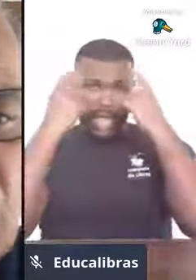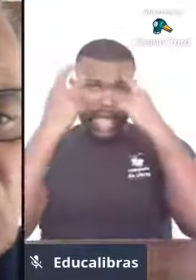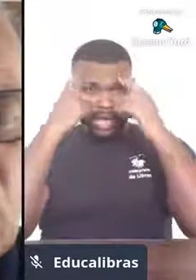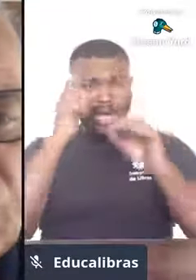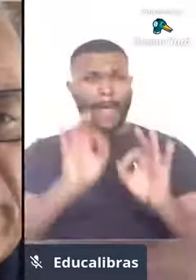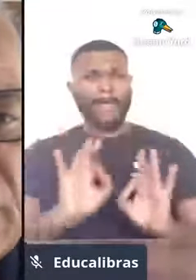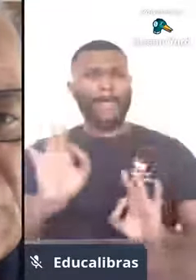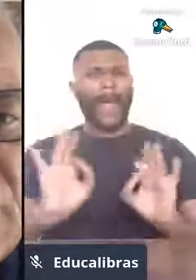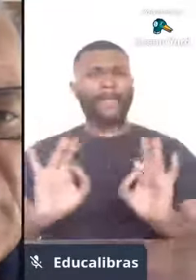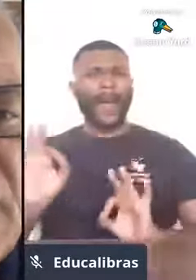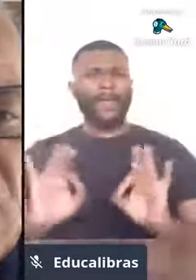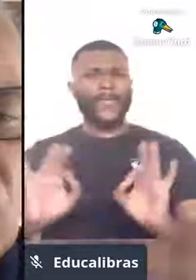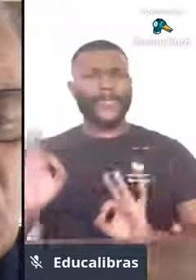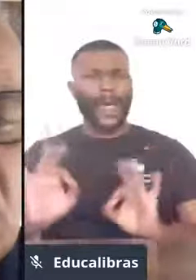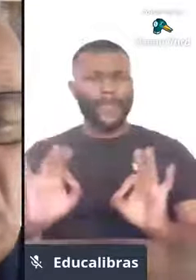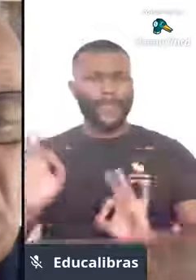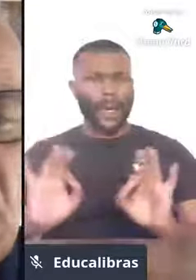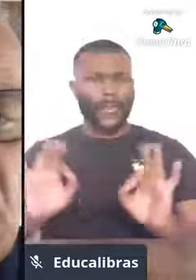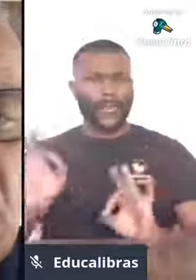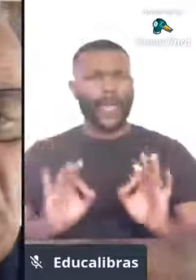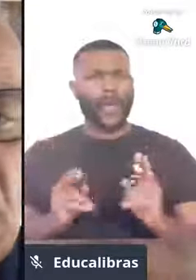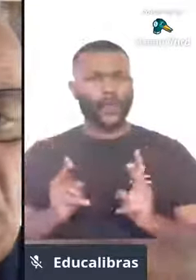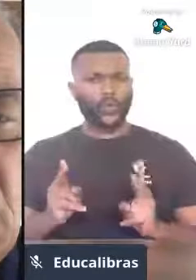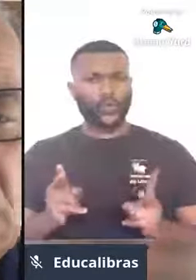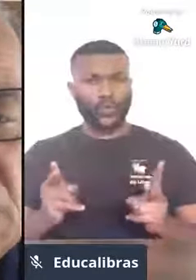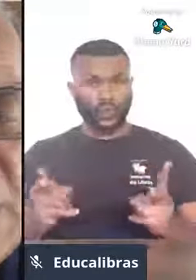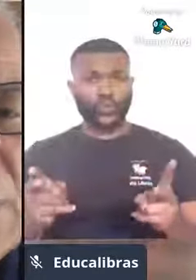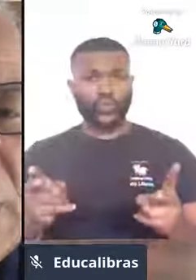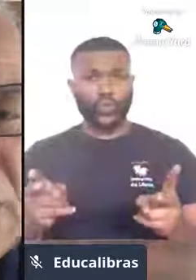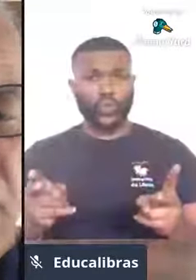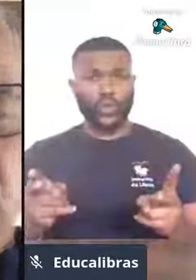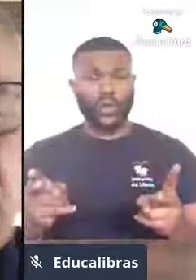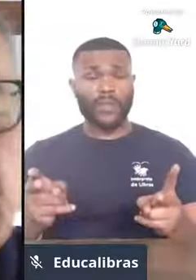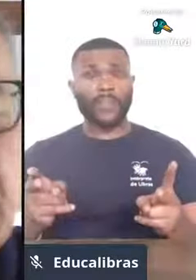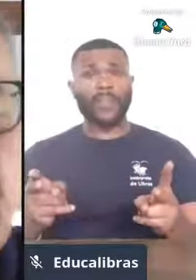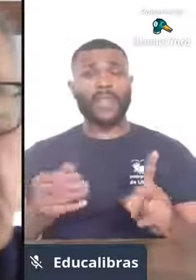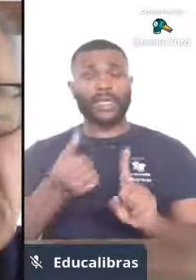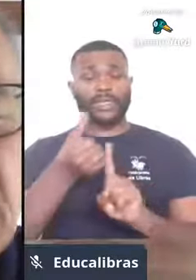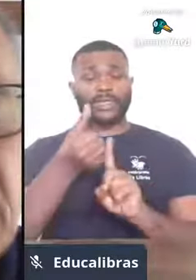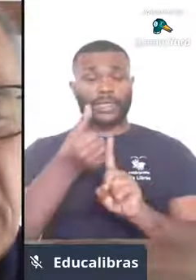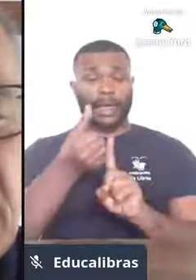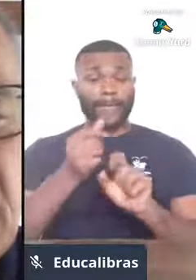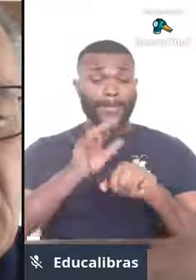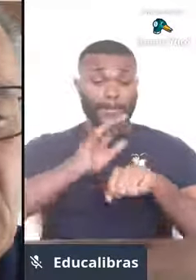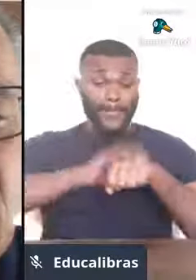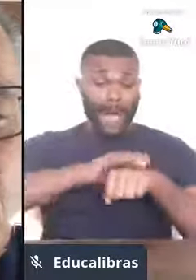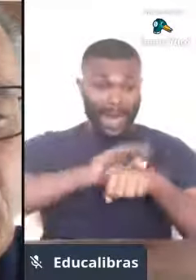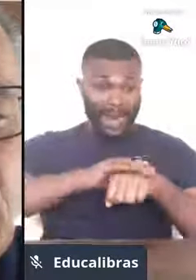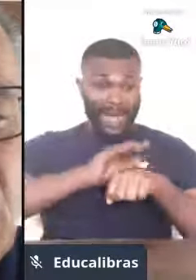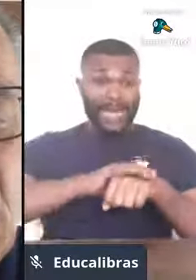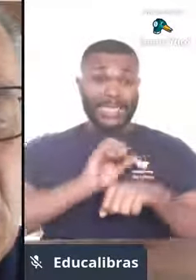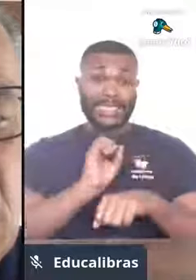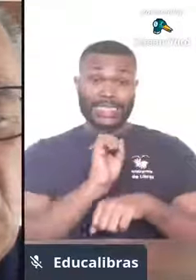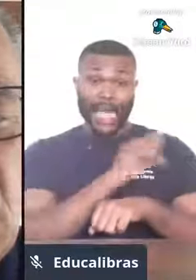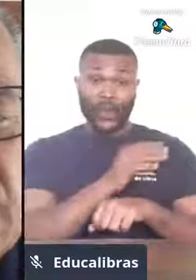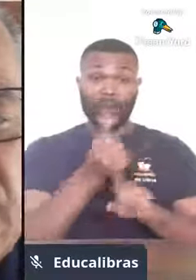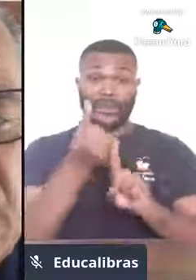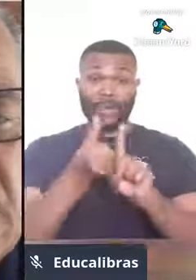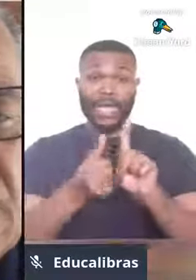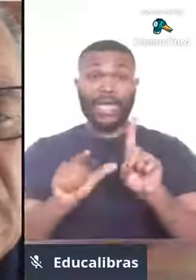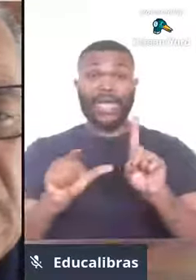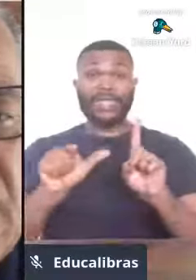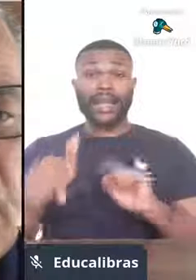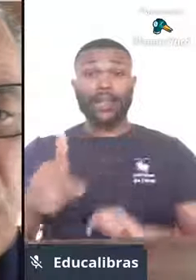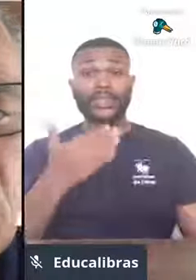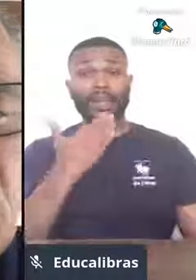colocar os projetos em andamento, e 6 meses depois que ela saiu da secretaria, eu pedi para sair